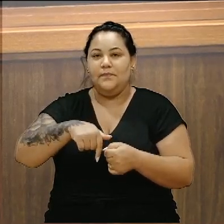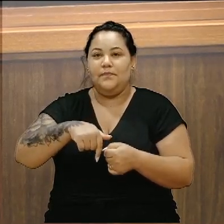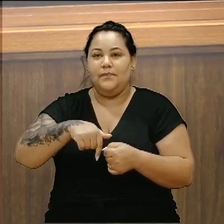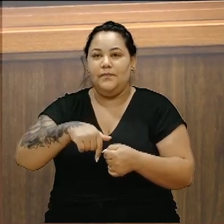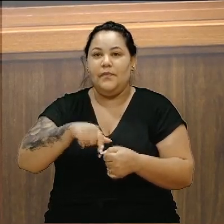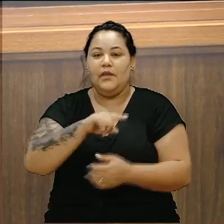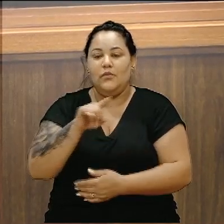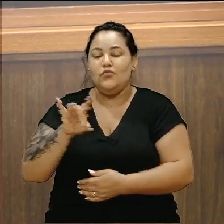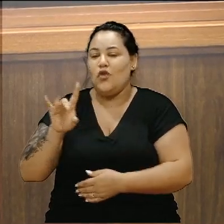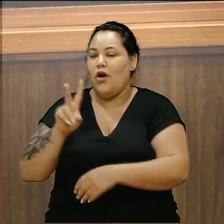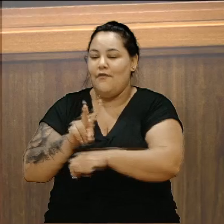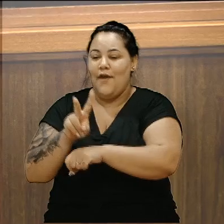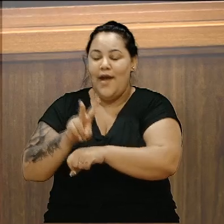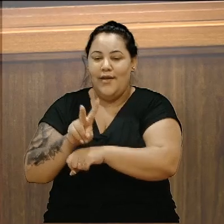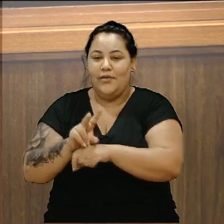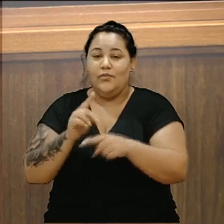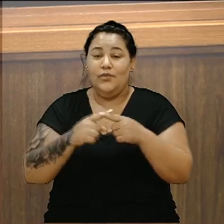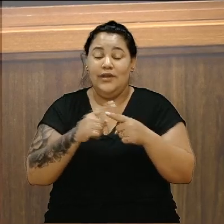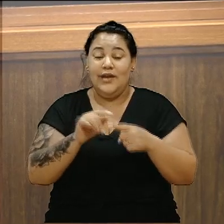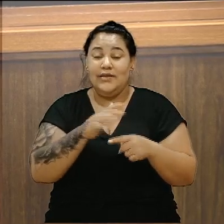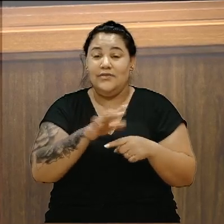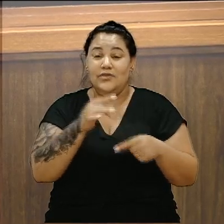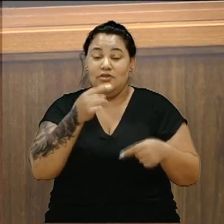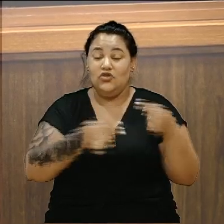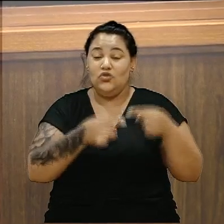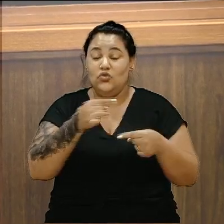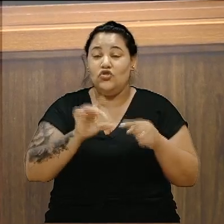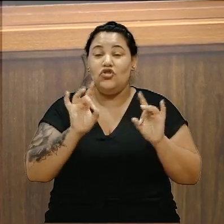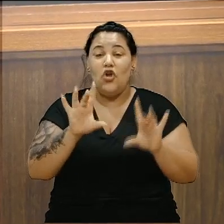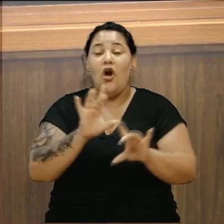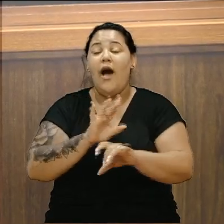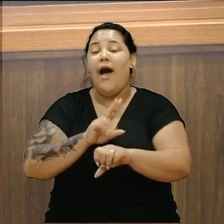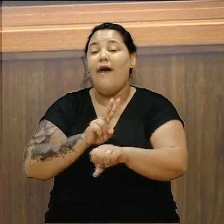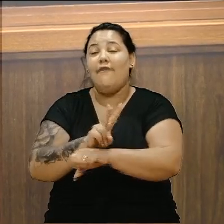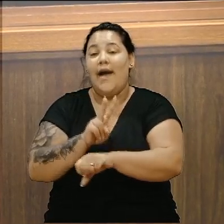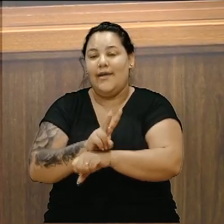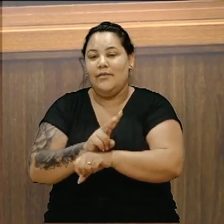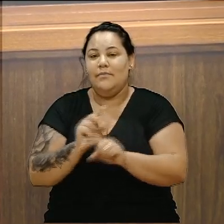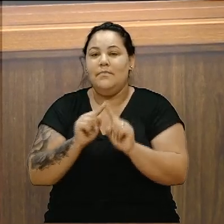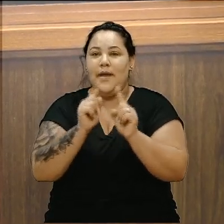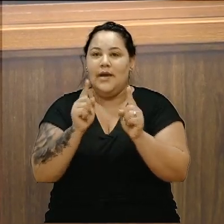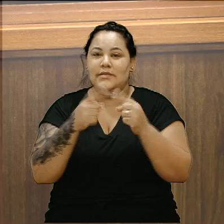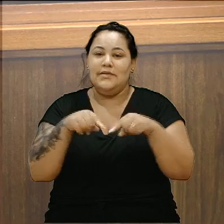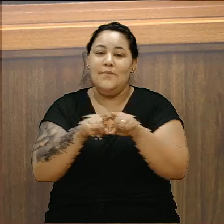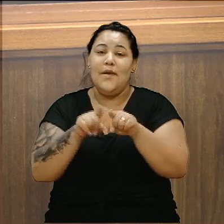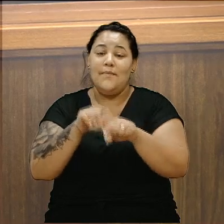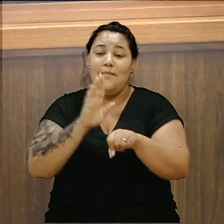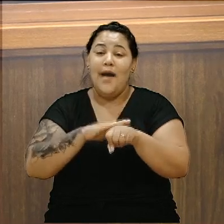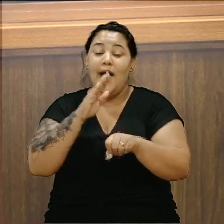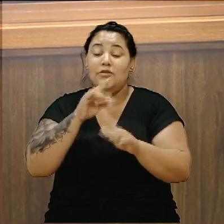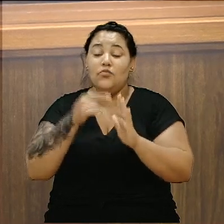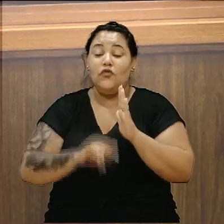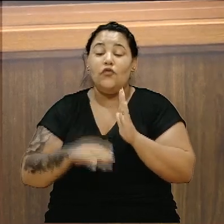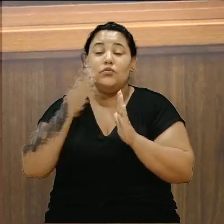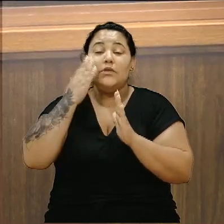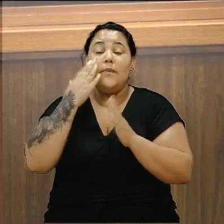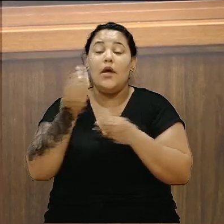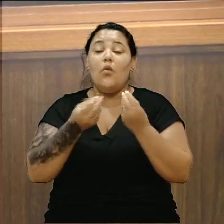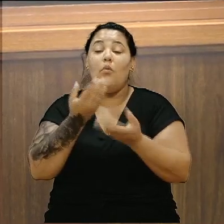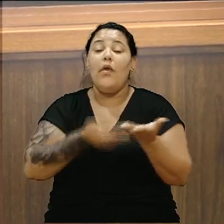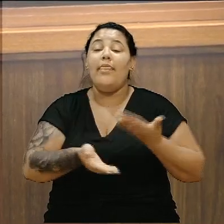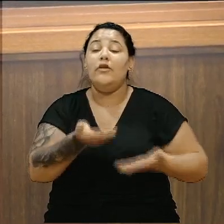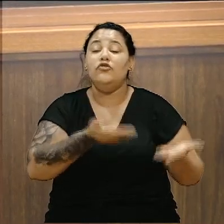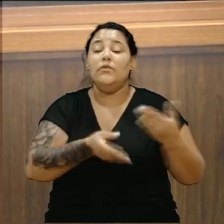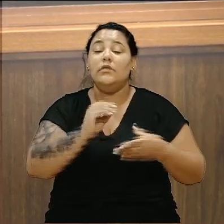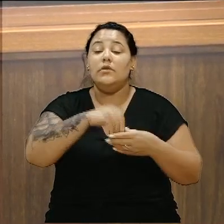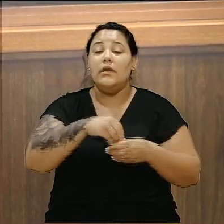das vagas, que muitas vezes a gente discute as vagas, mas a partir das vagas, como está esse atendimento. Então, nesse